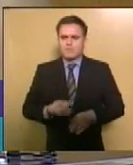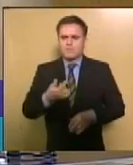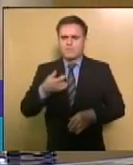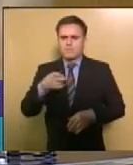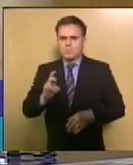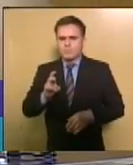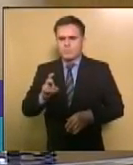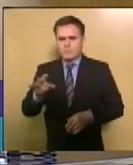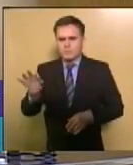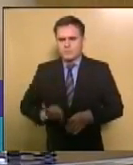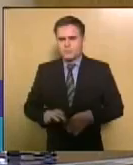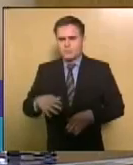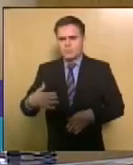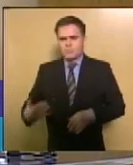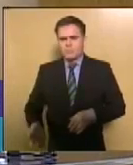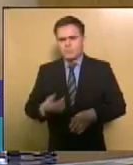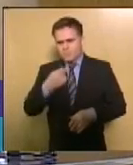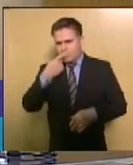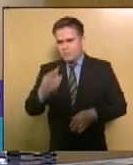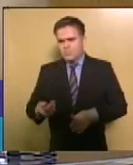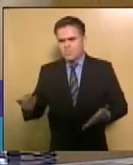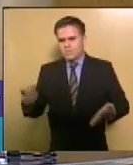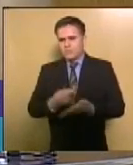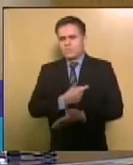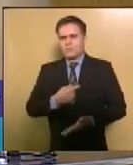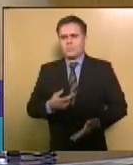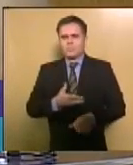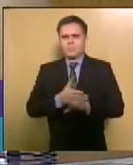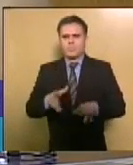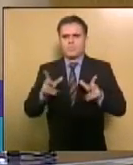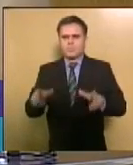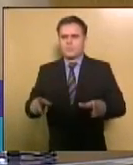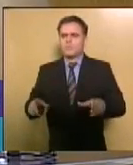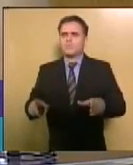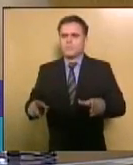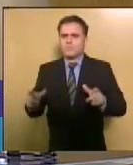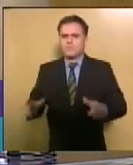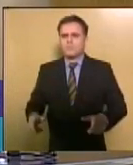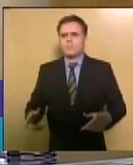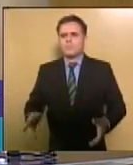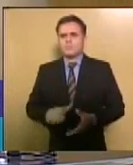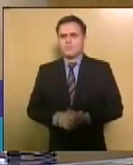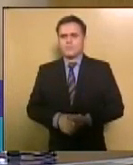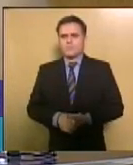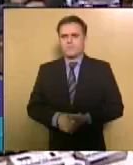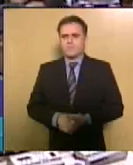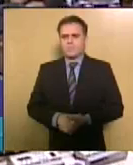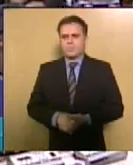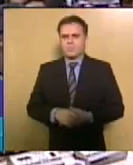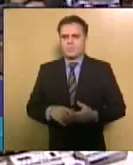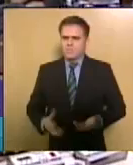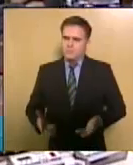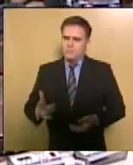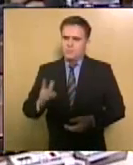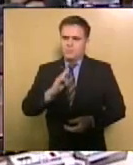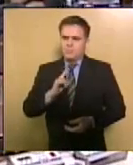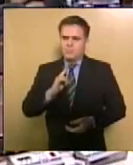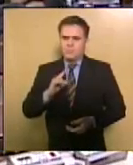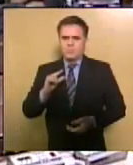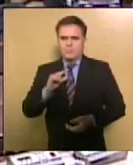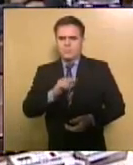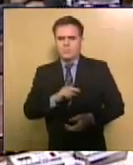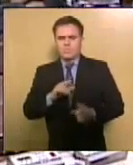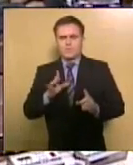palinha mais chances de ser vítima de um branco na mesma faixa etária residindo no mesmo território existe ainda esse